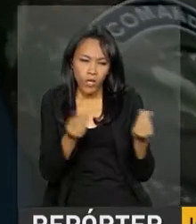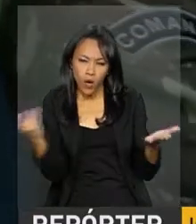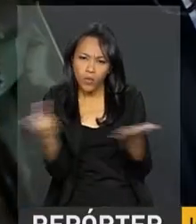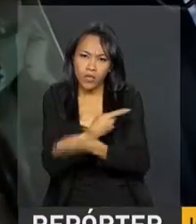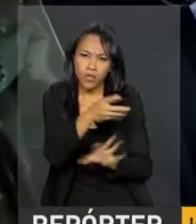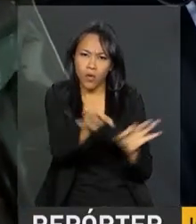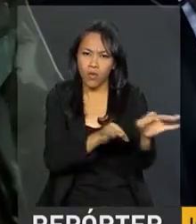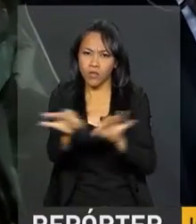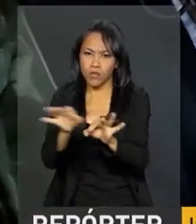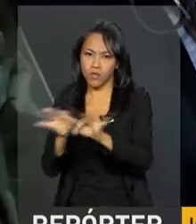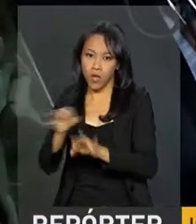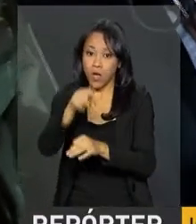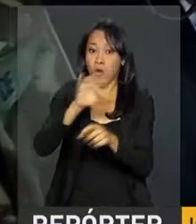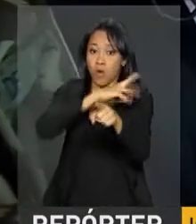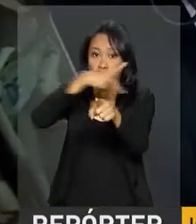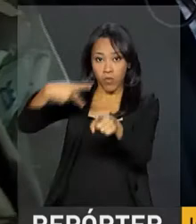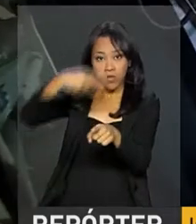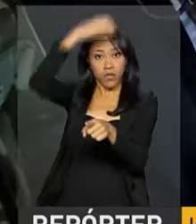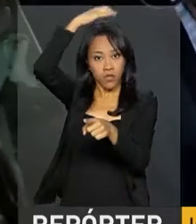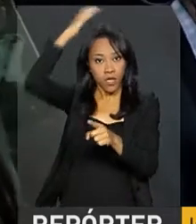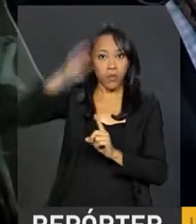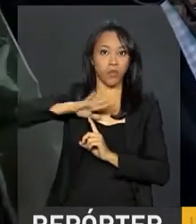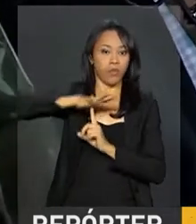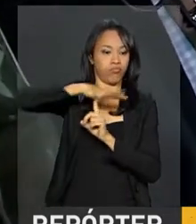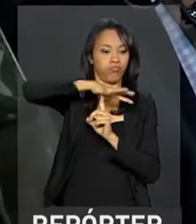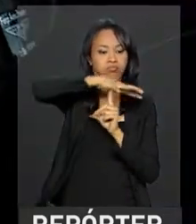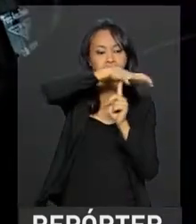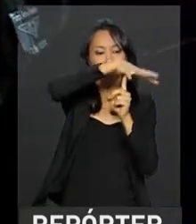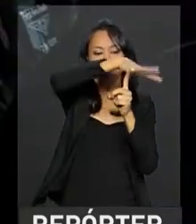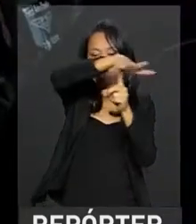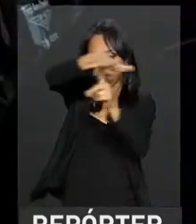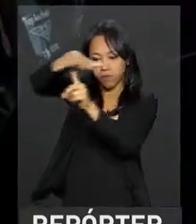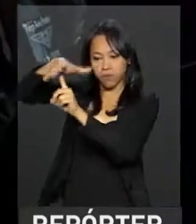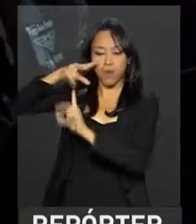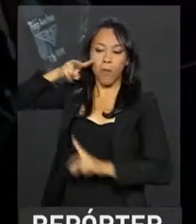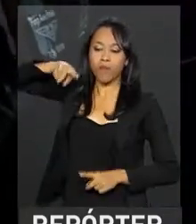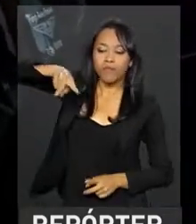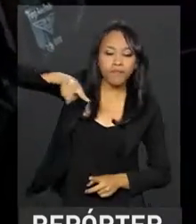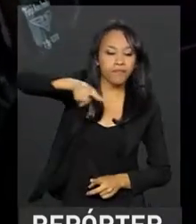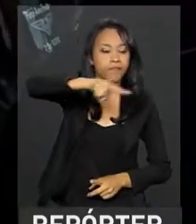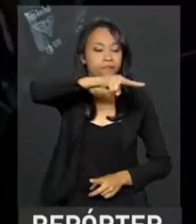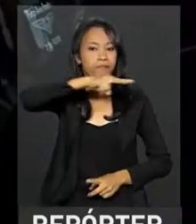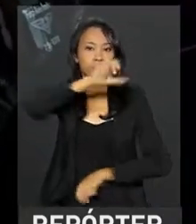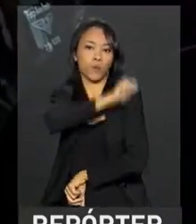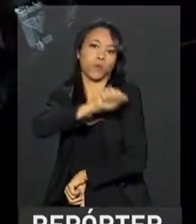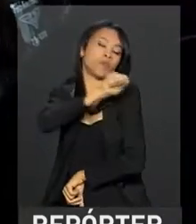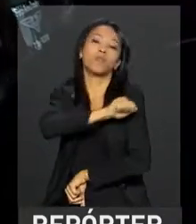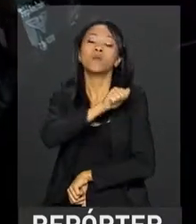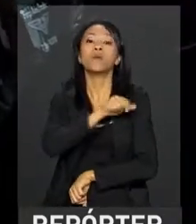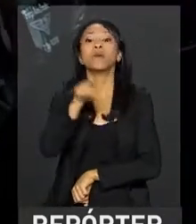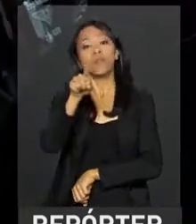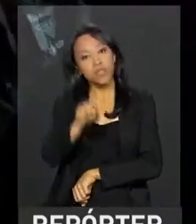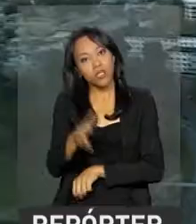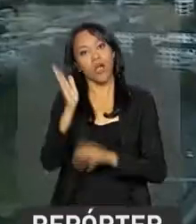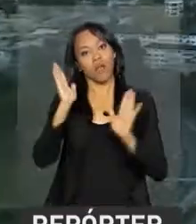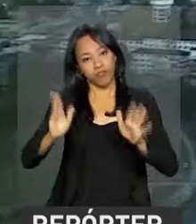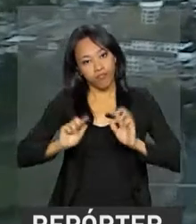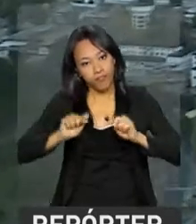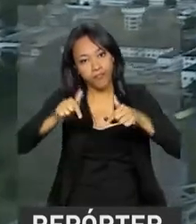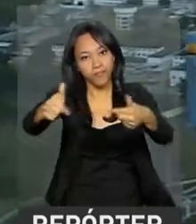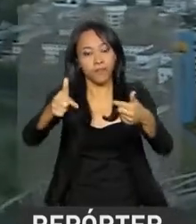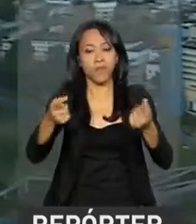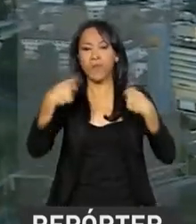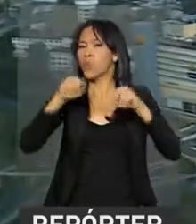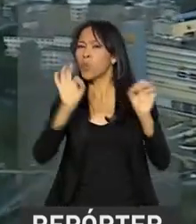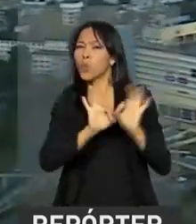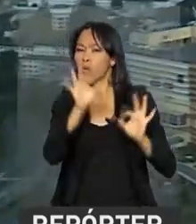o presidente michel temer sobrevoa a região metropolitana do rio de janeiro onde o patrulhamento está atuando a etapa